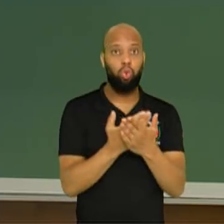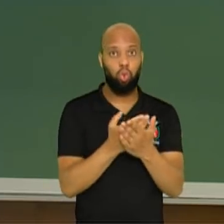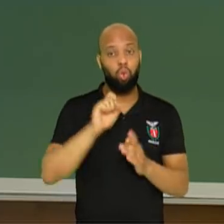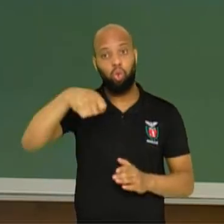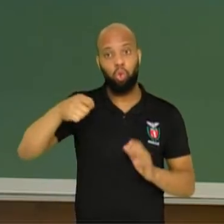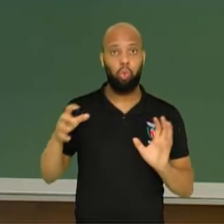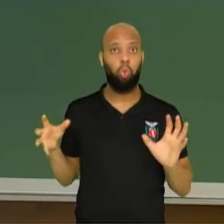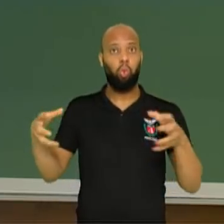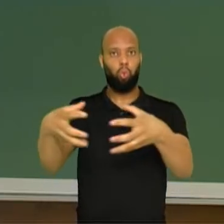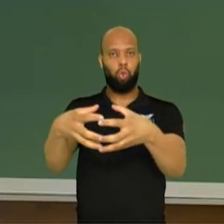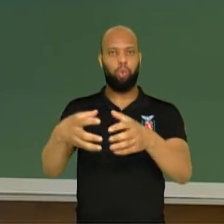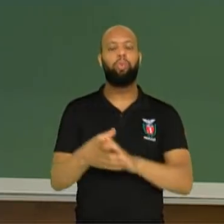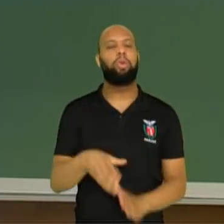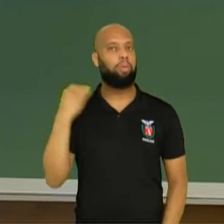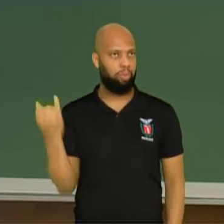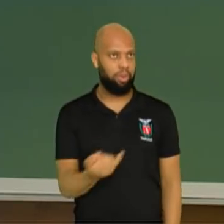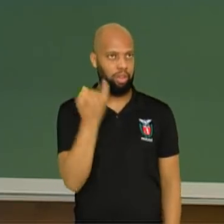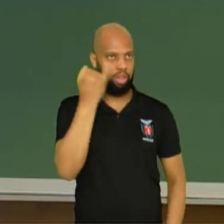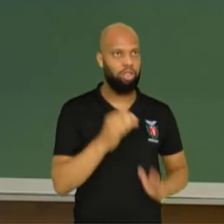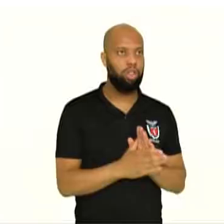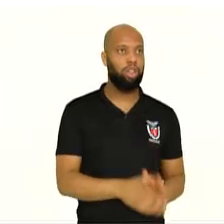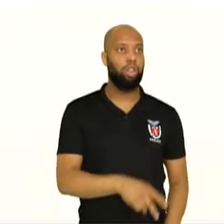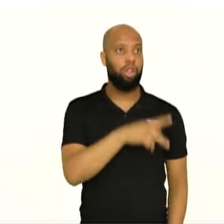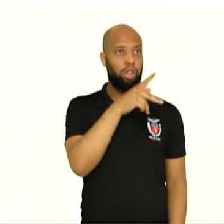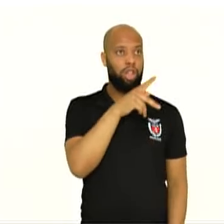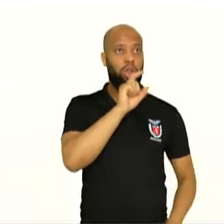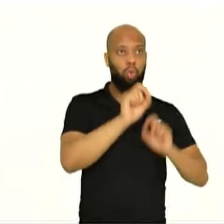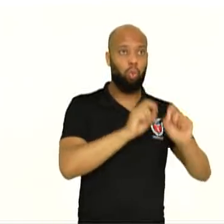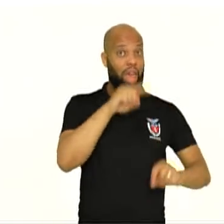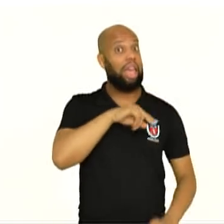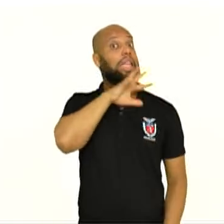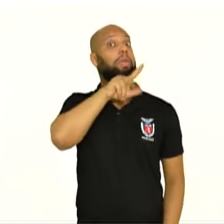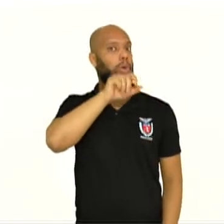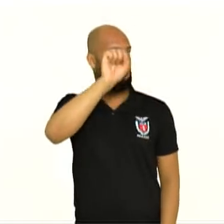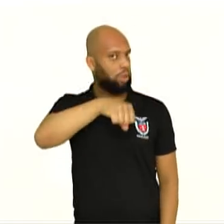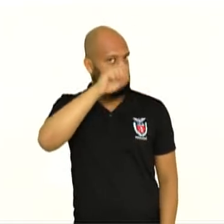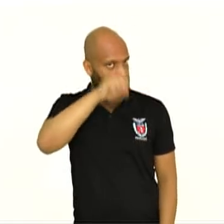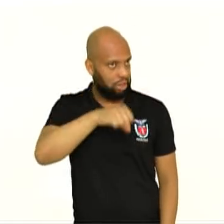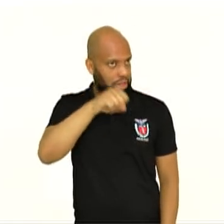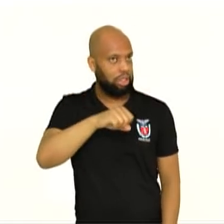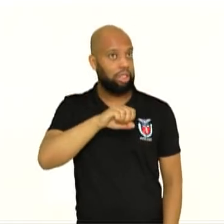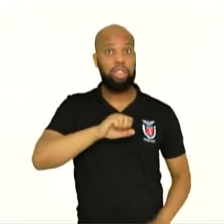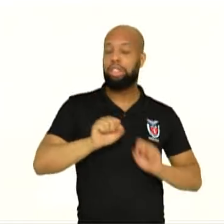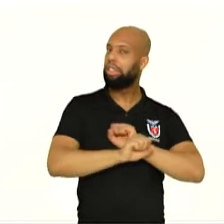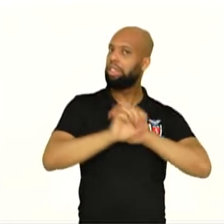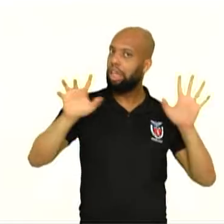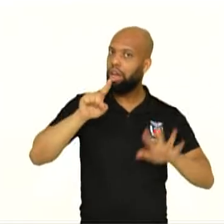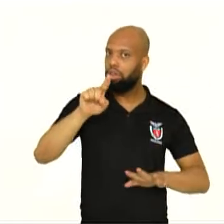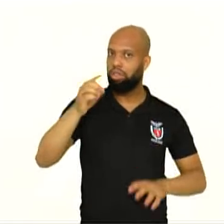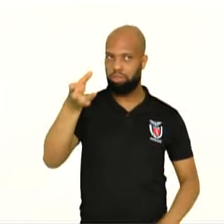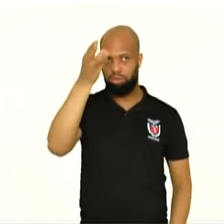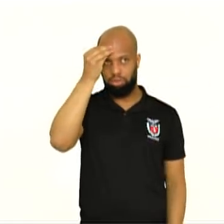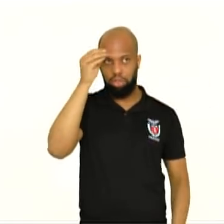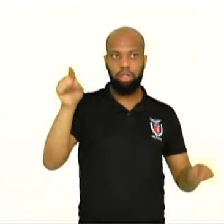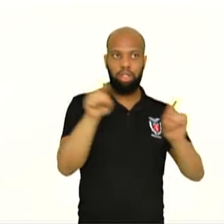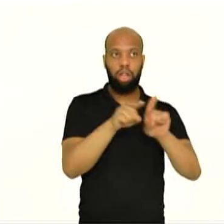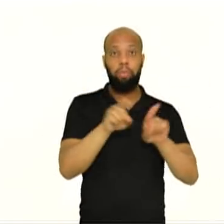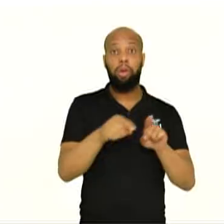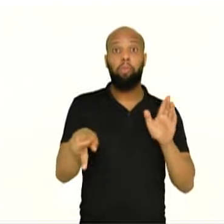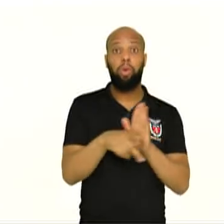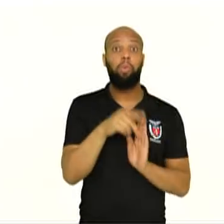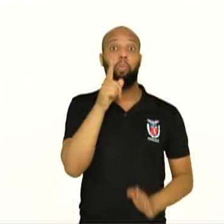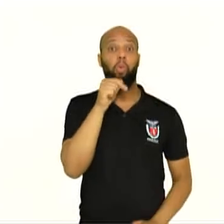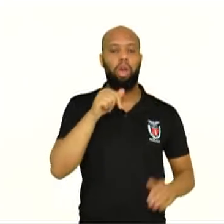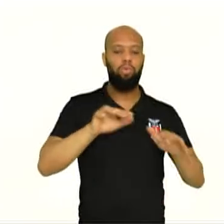esponjas, as partes bem importantes. Elas são animais, tá? Que fique bem claro na sua mente isso, e são